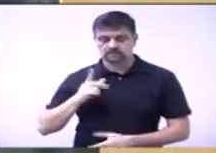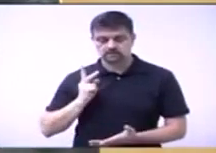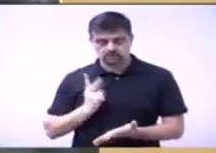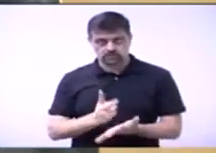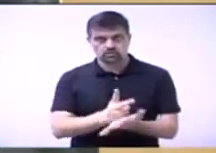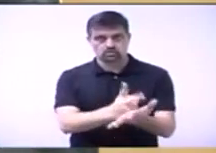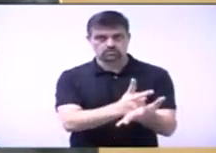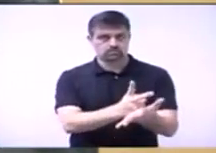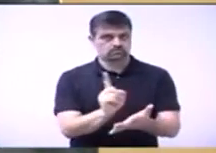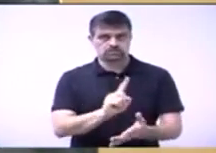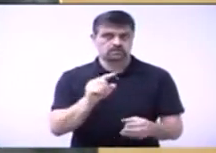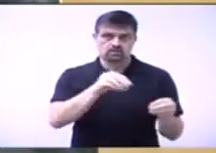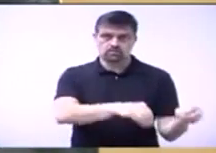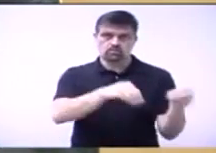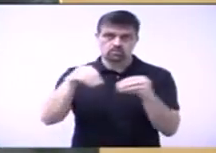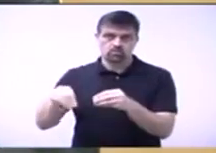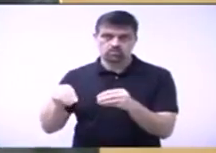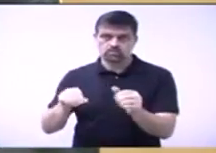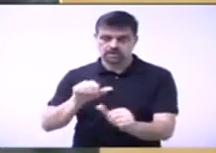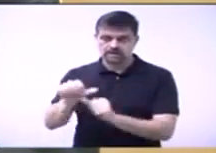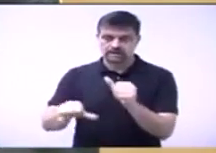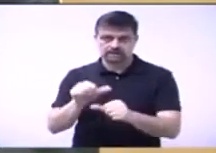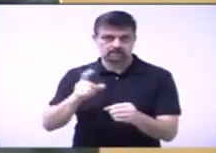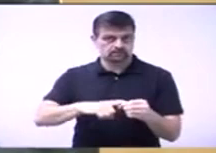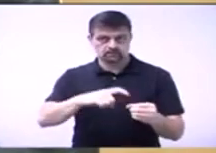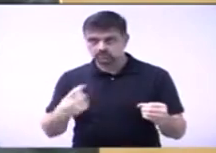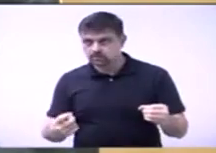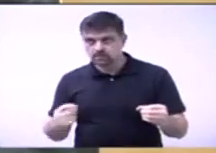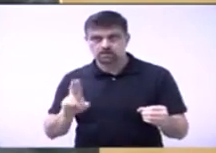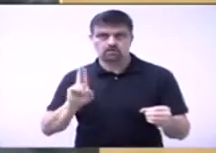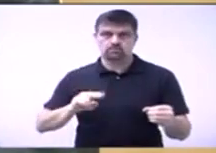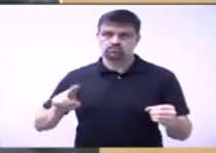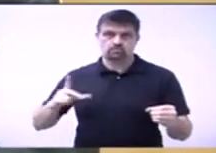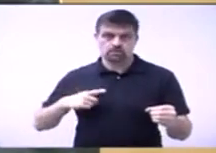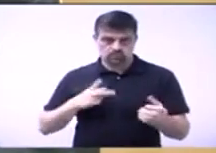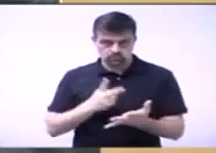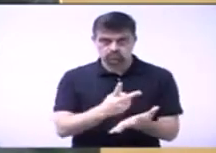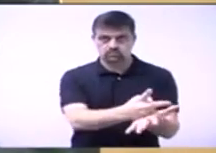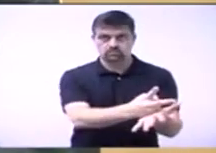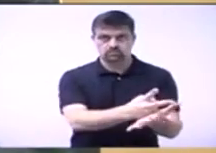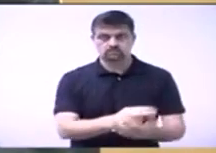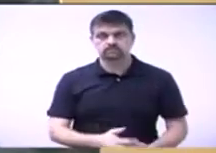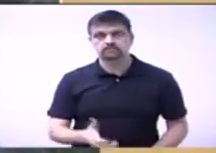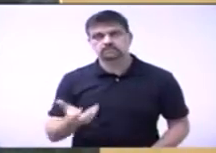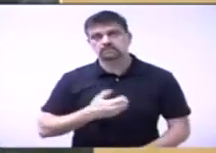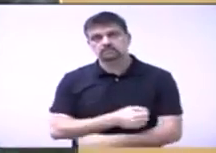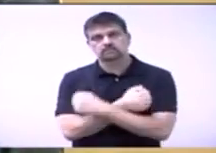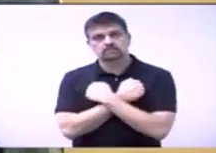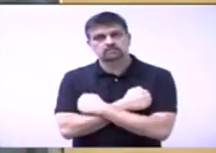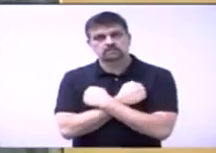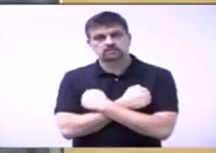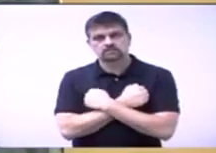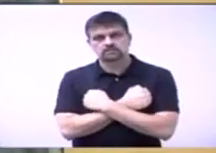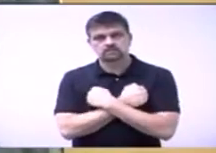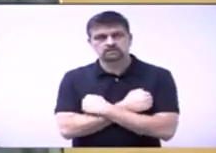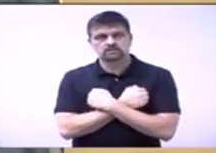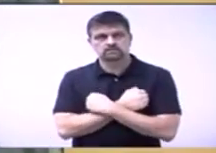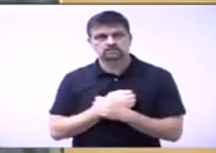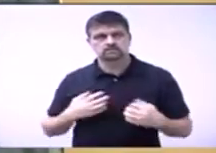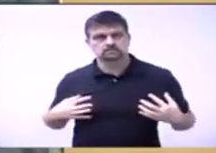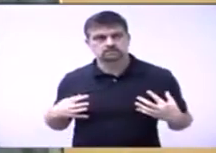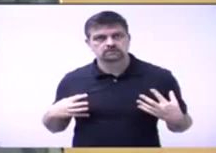partido fazendo um trabalho aí em prol da nossa população. E mandar um grande abraço, um grande beijo aí a